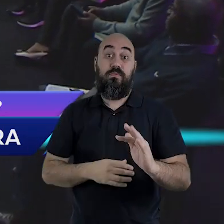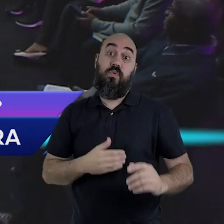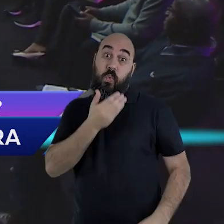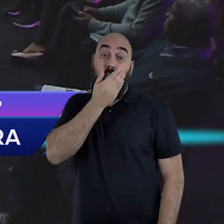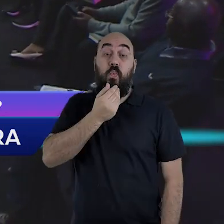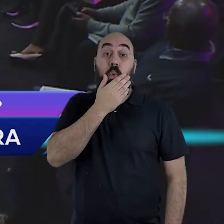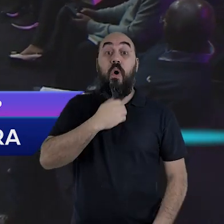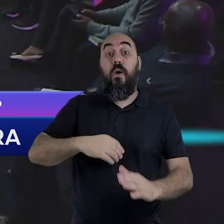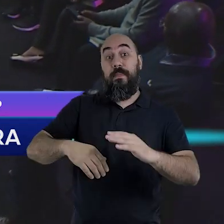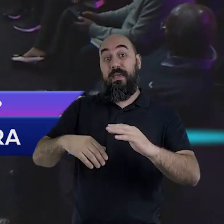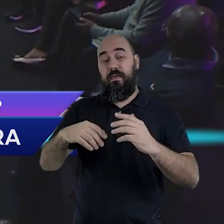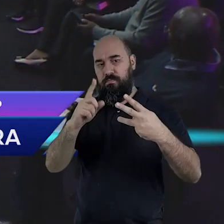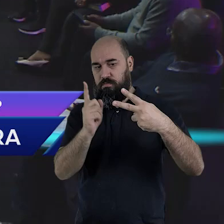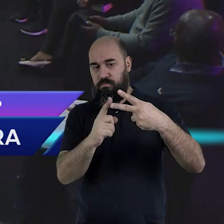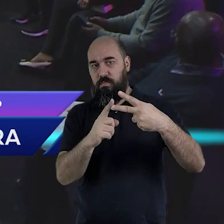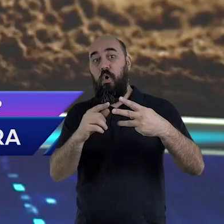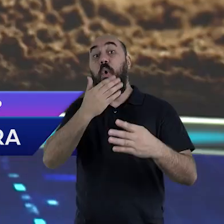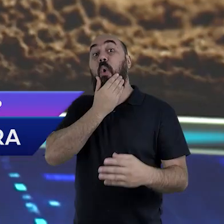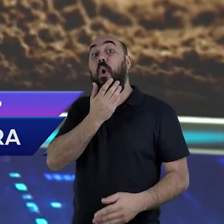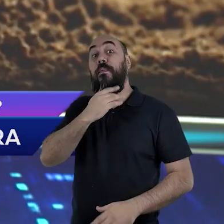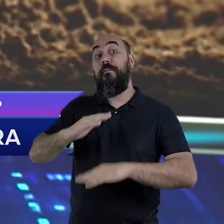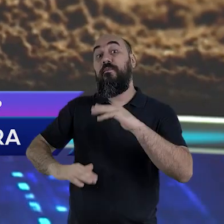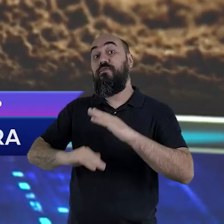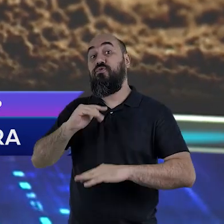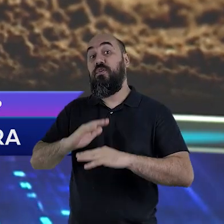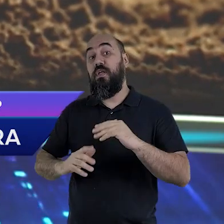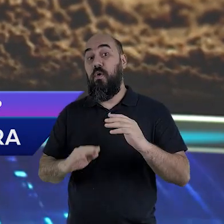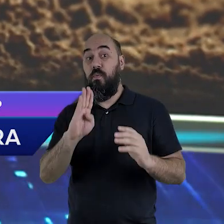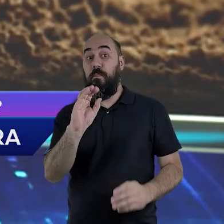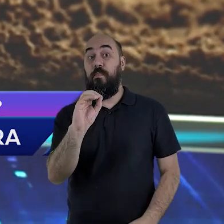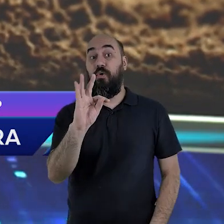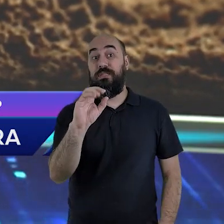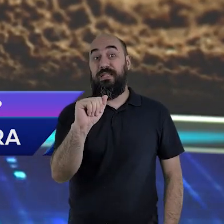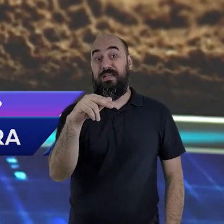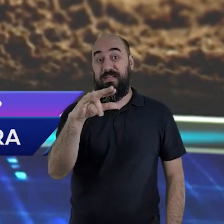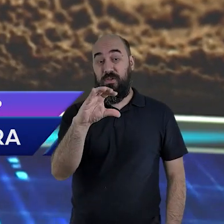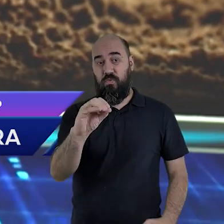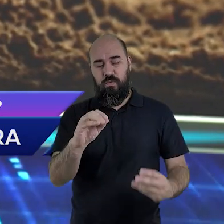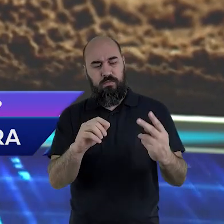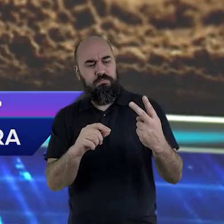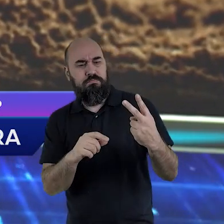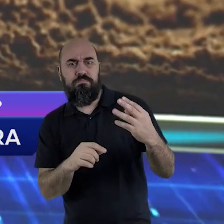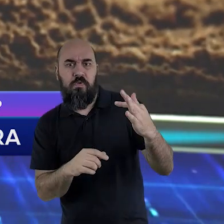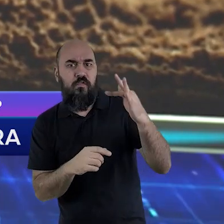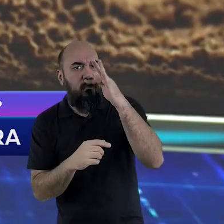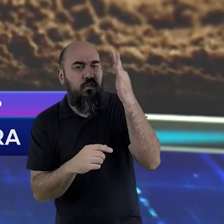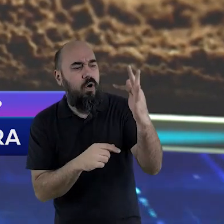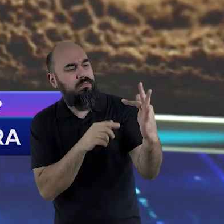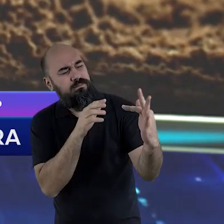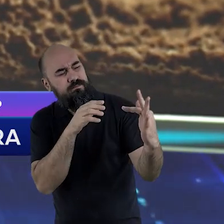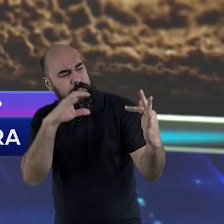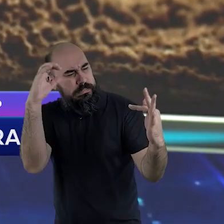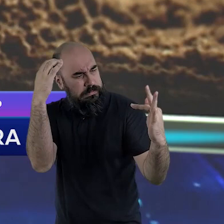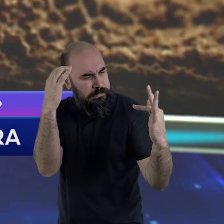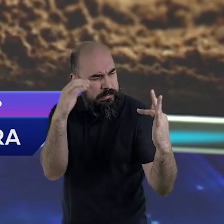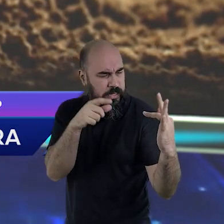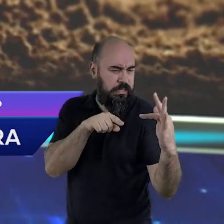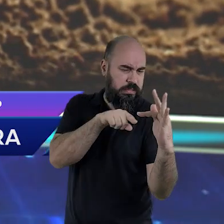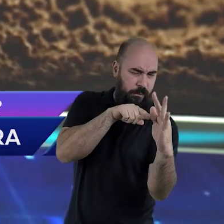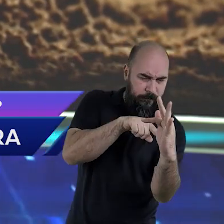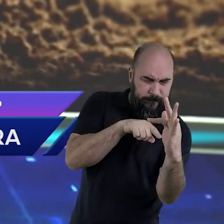para uma flor tentando explicar ela cientificamente. E a terceira é a abelha,